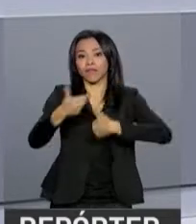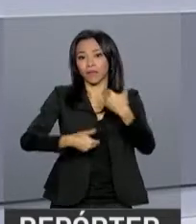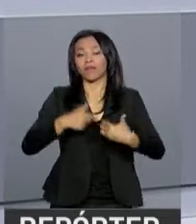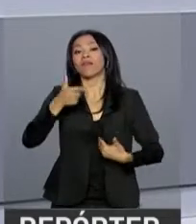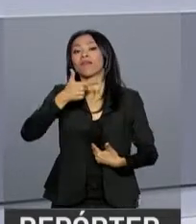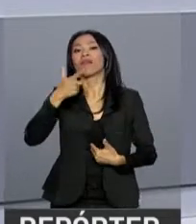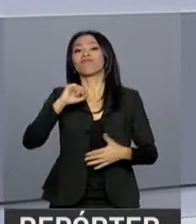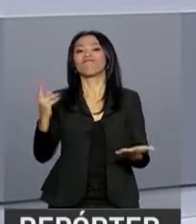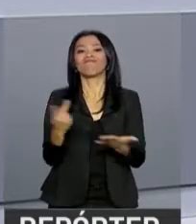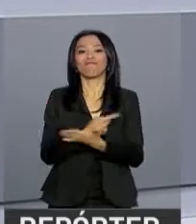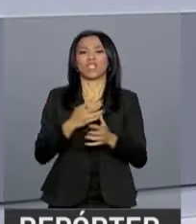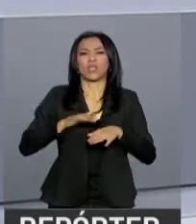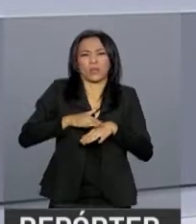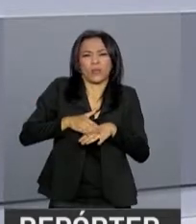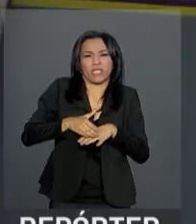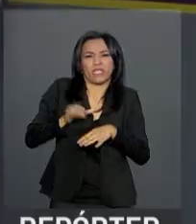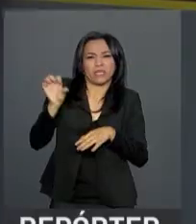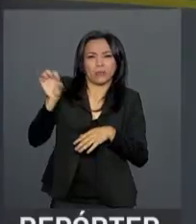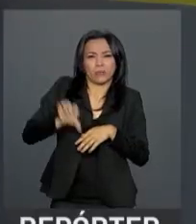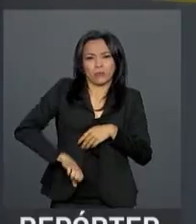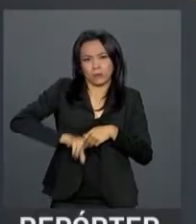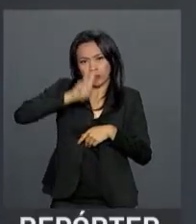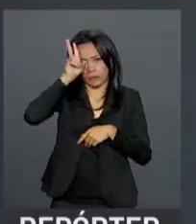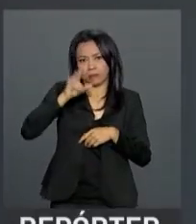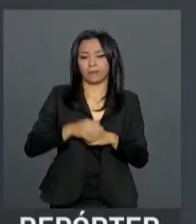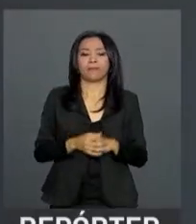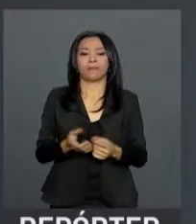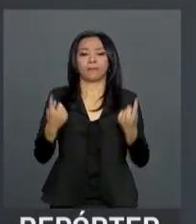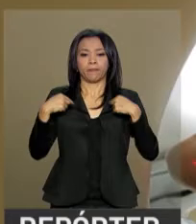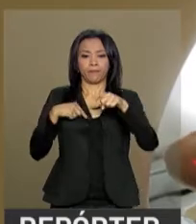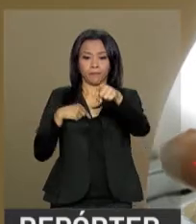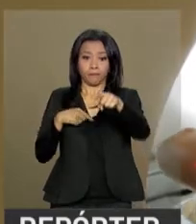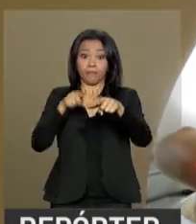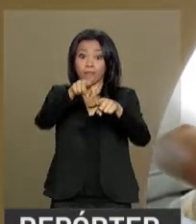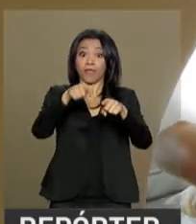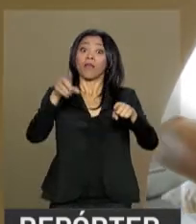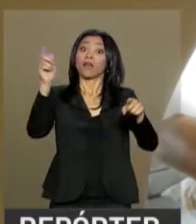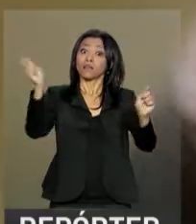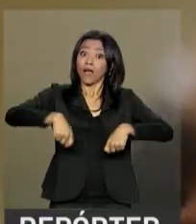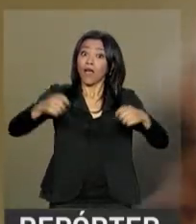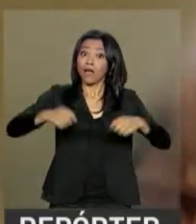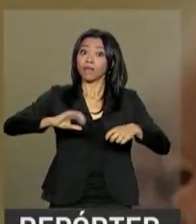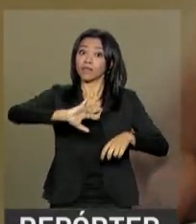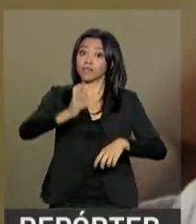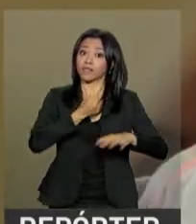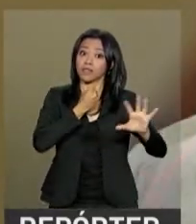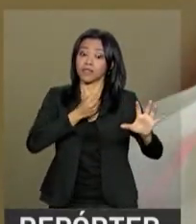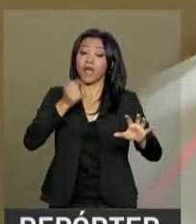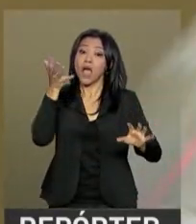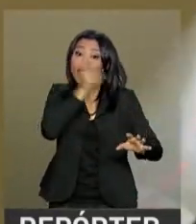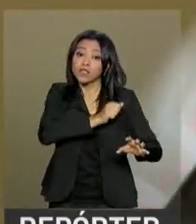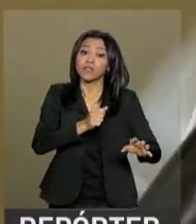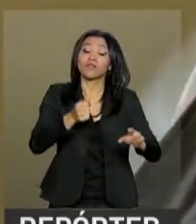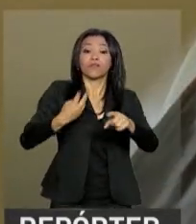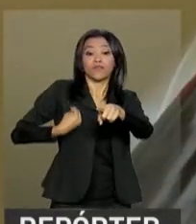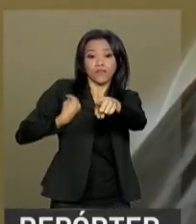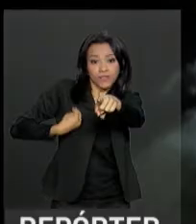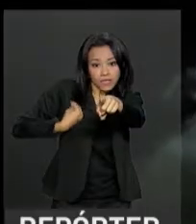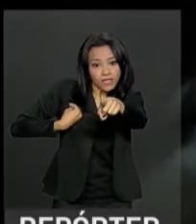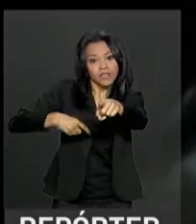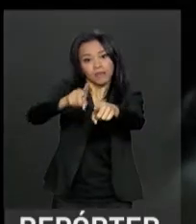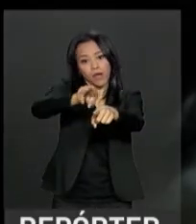doenças graves a energia nuclear pode salvar vidas quando usada no diagnóstico de doenças do coração